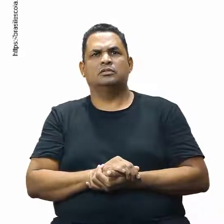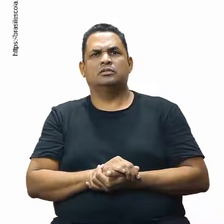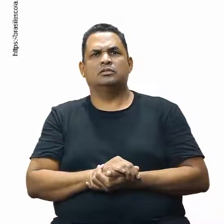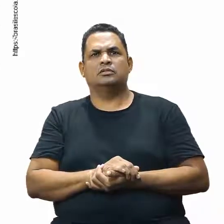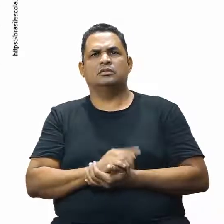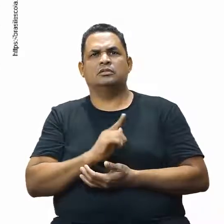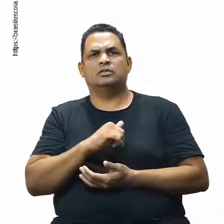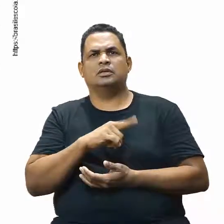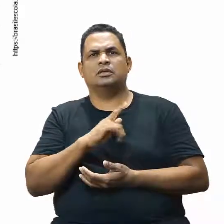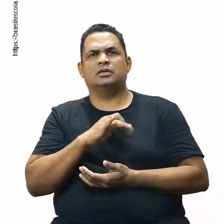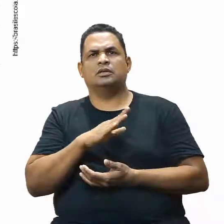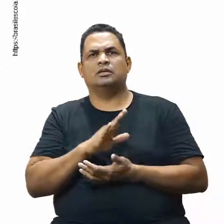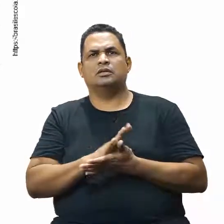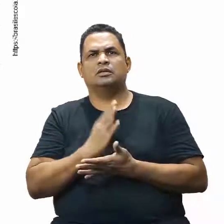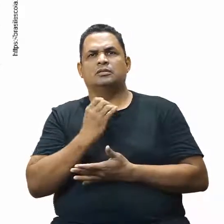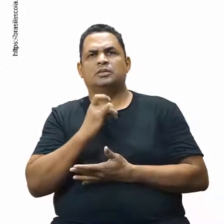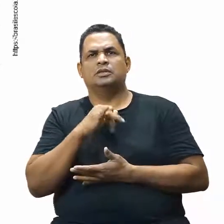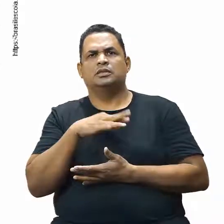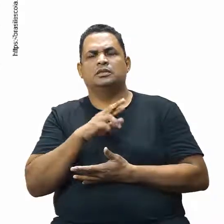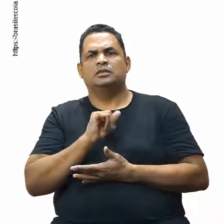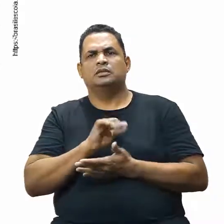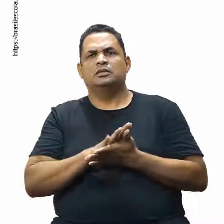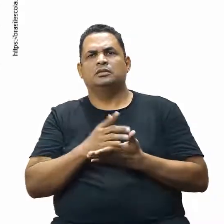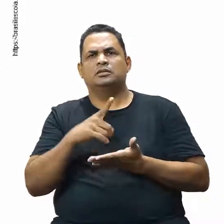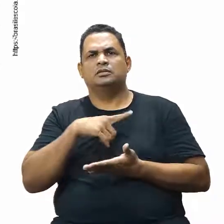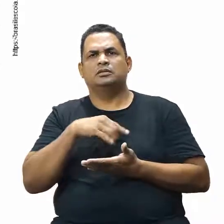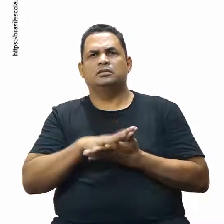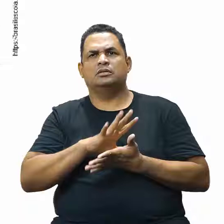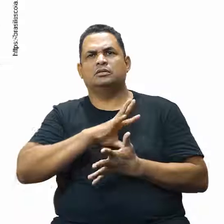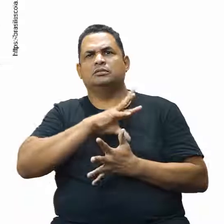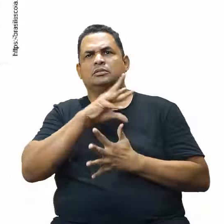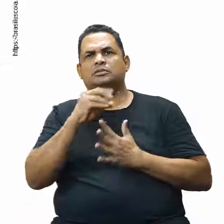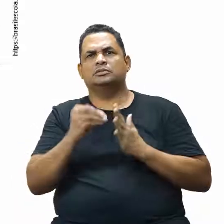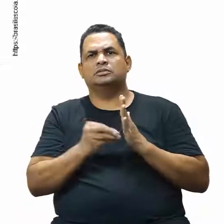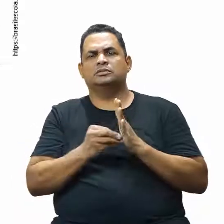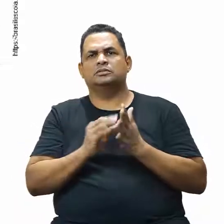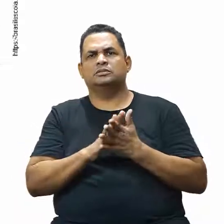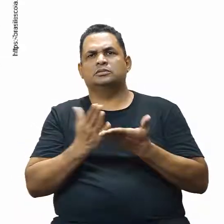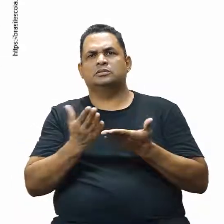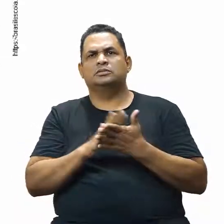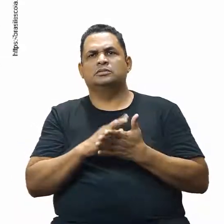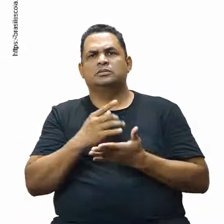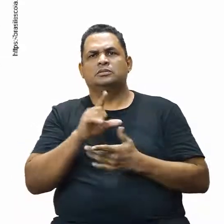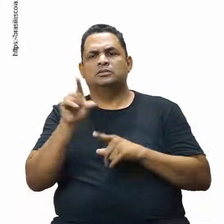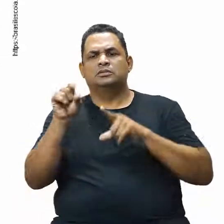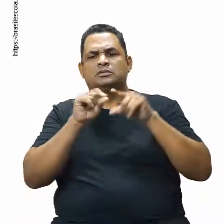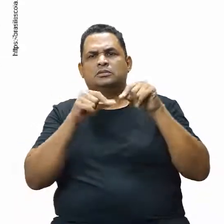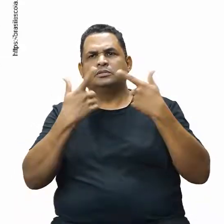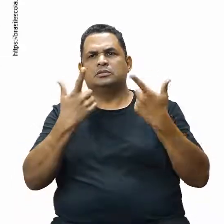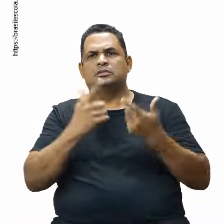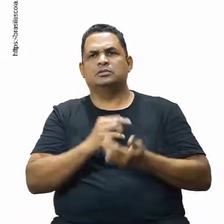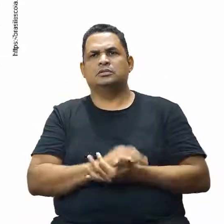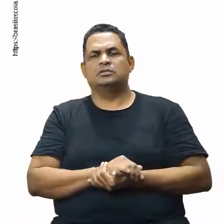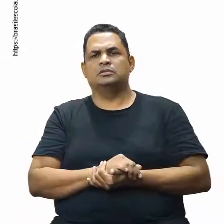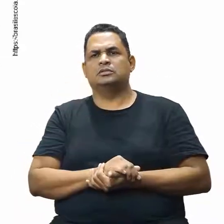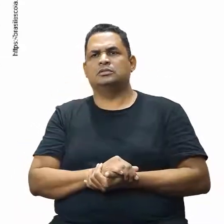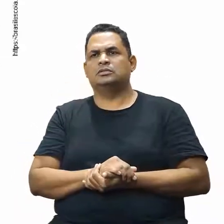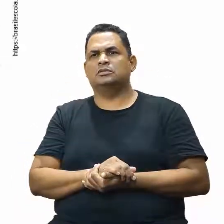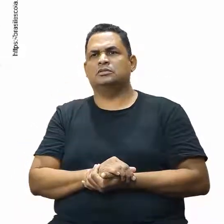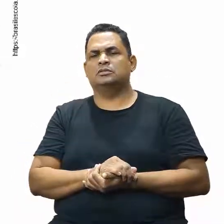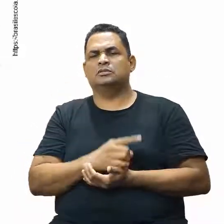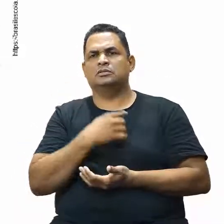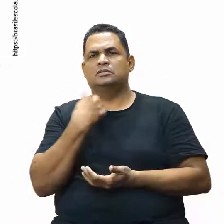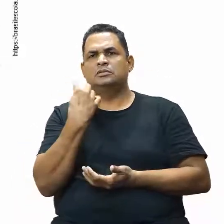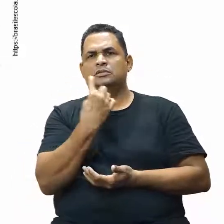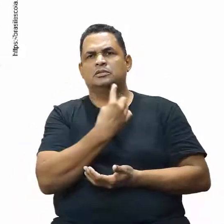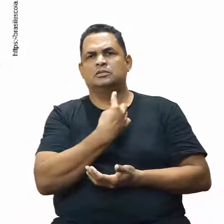quem capineira, a quem amazônica, tá bom? Então, eu vou selecionar aqui somente as que nós podemos